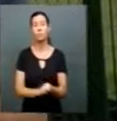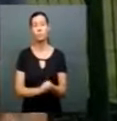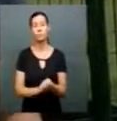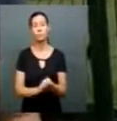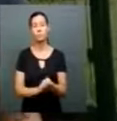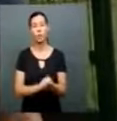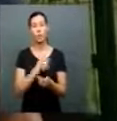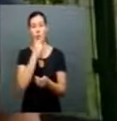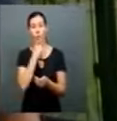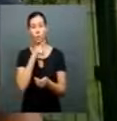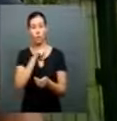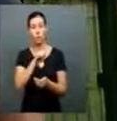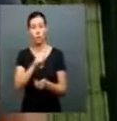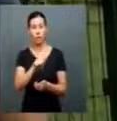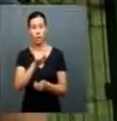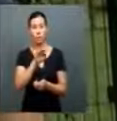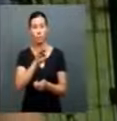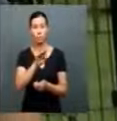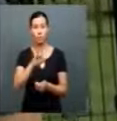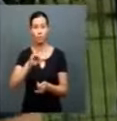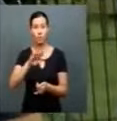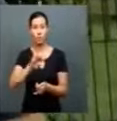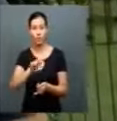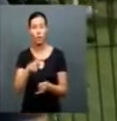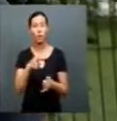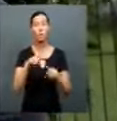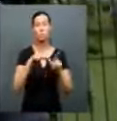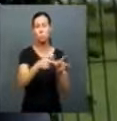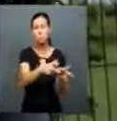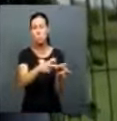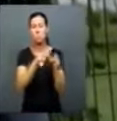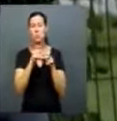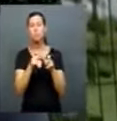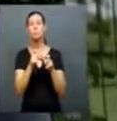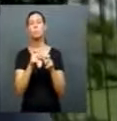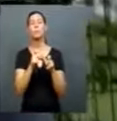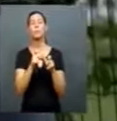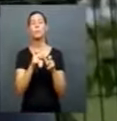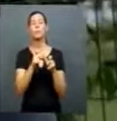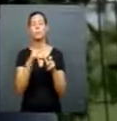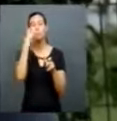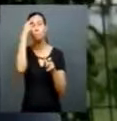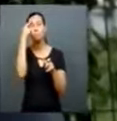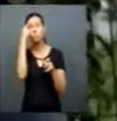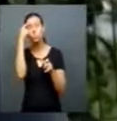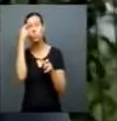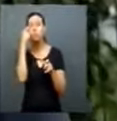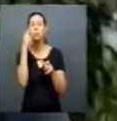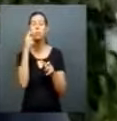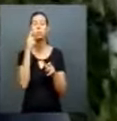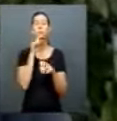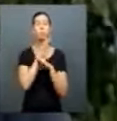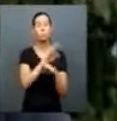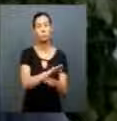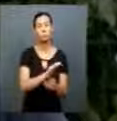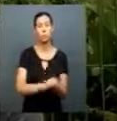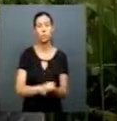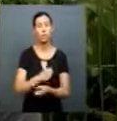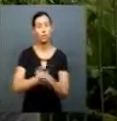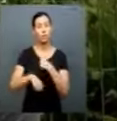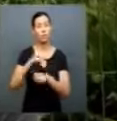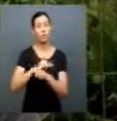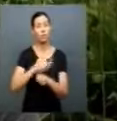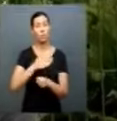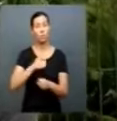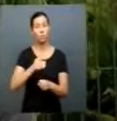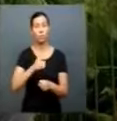problema, o Gabriel, que estuda engenharia mecânica, resolveu pensar em uma solução. Em agosto de 2016, se juntou com o